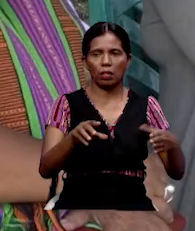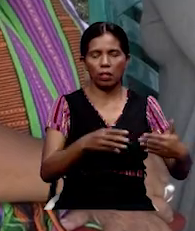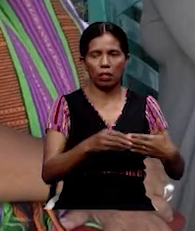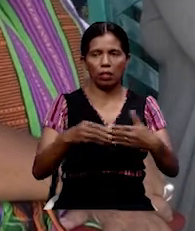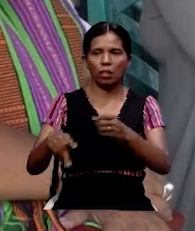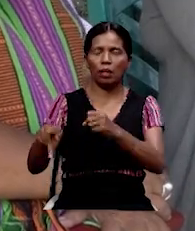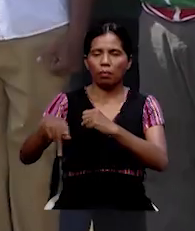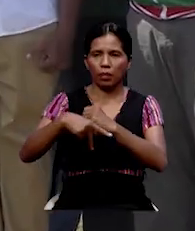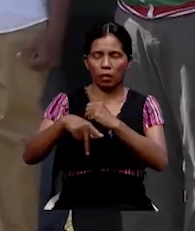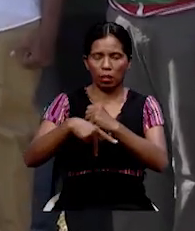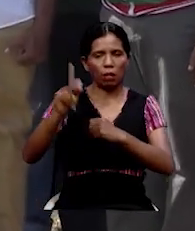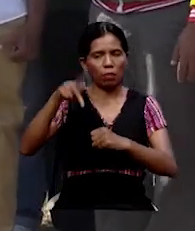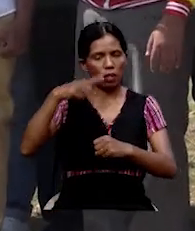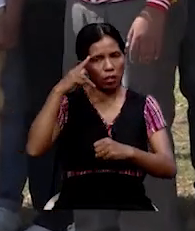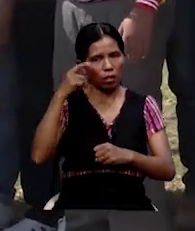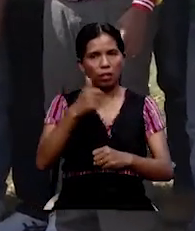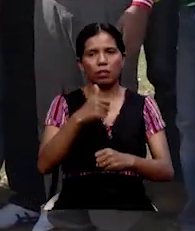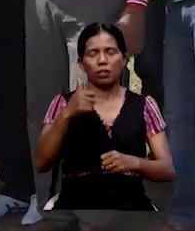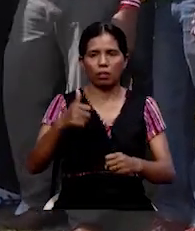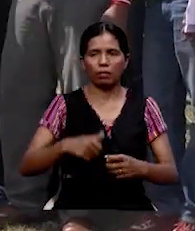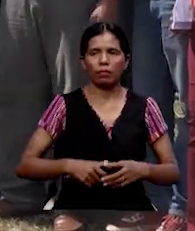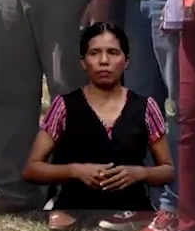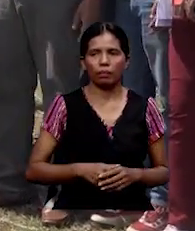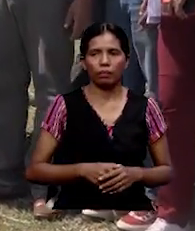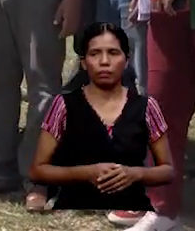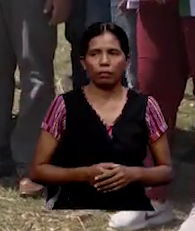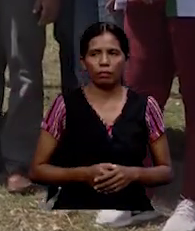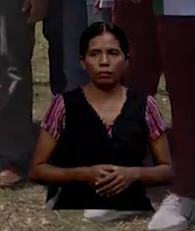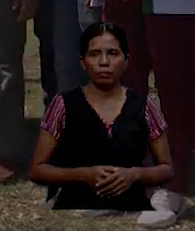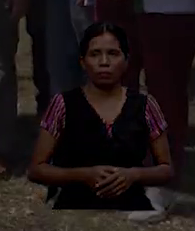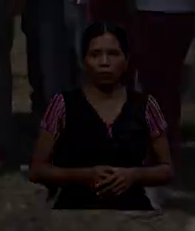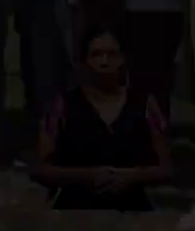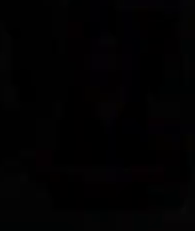partidos político Balon. Moisés Almeida, Justino Mandala, Ziemen.